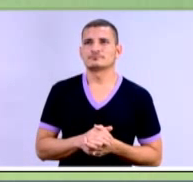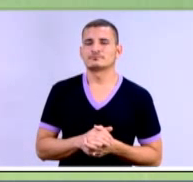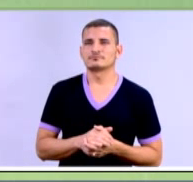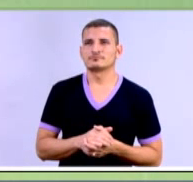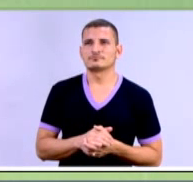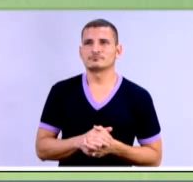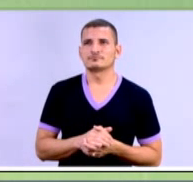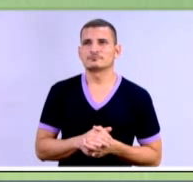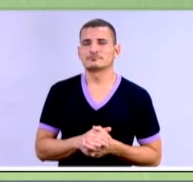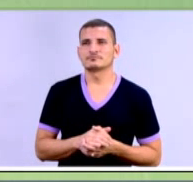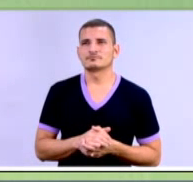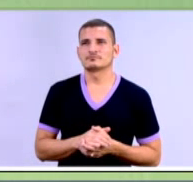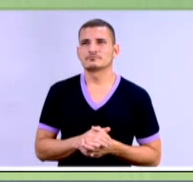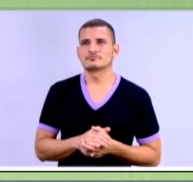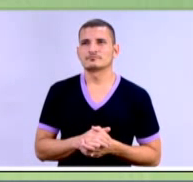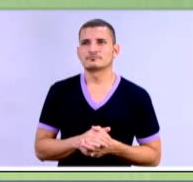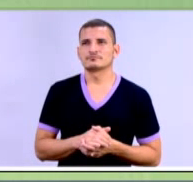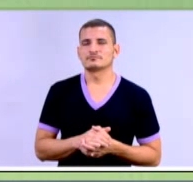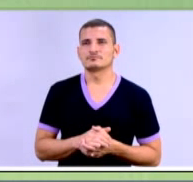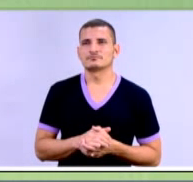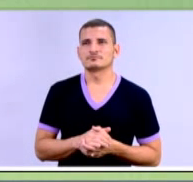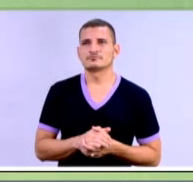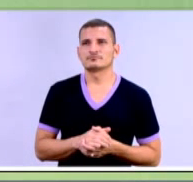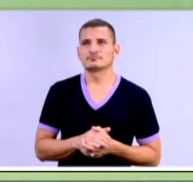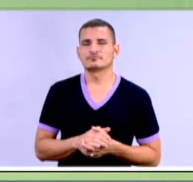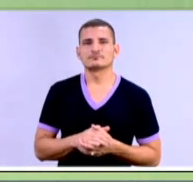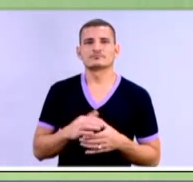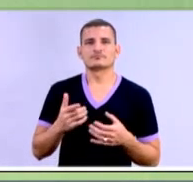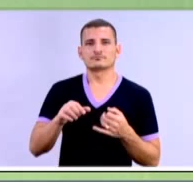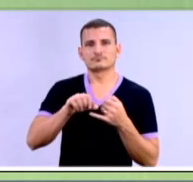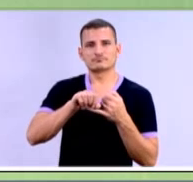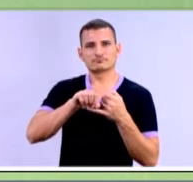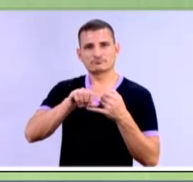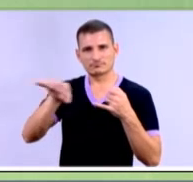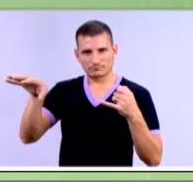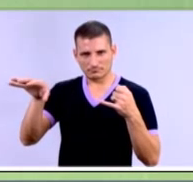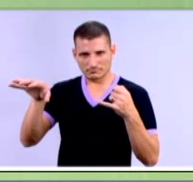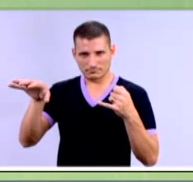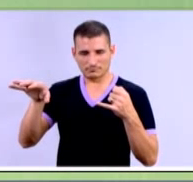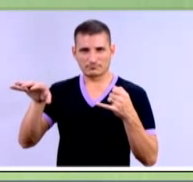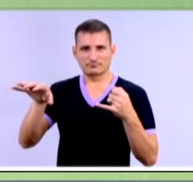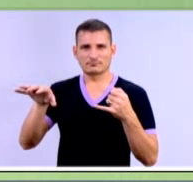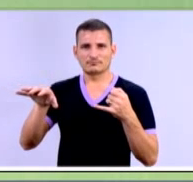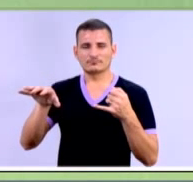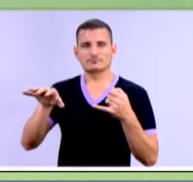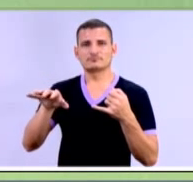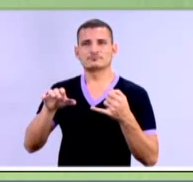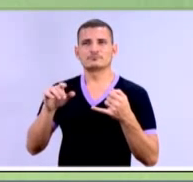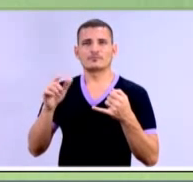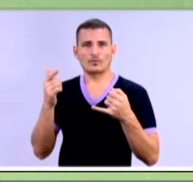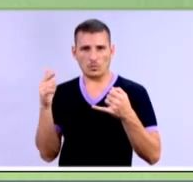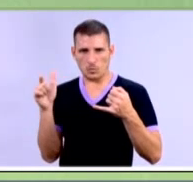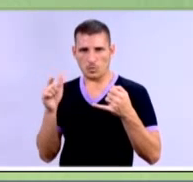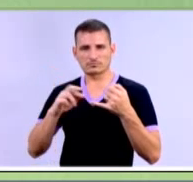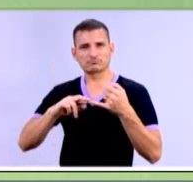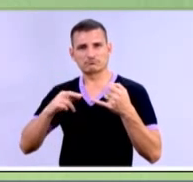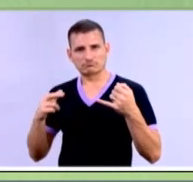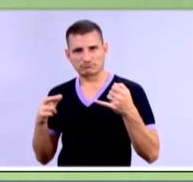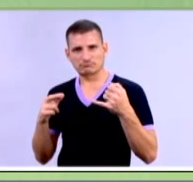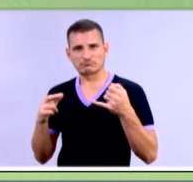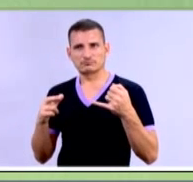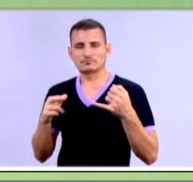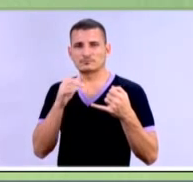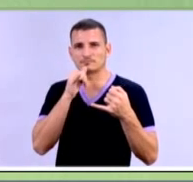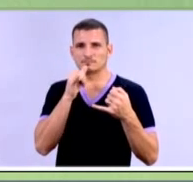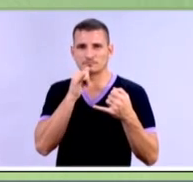ser para transmissão e um outro par para recepção do sinal. Por exemplo, numa transmissão do